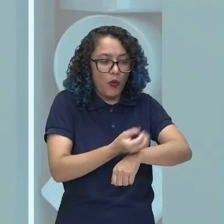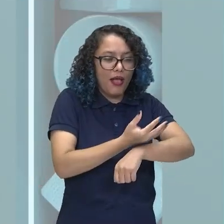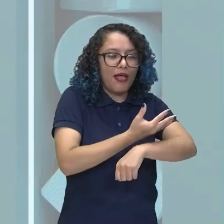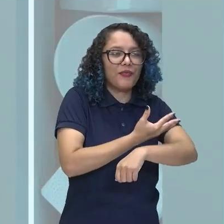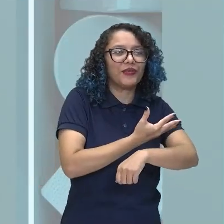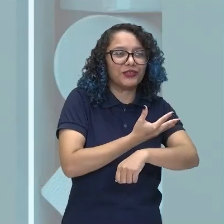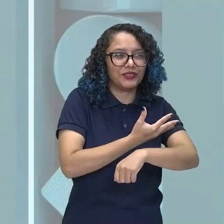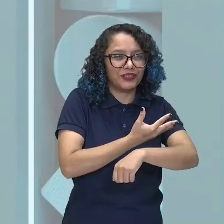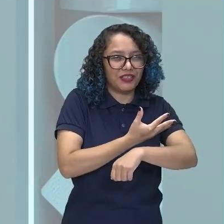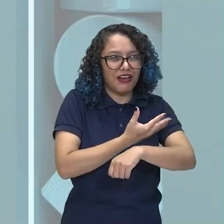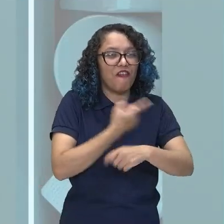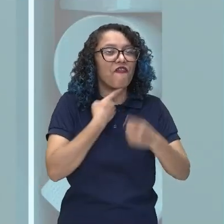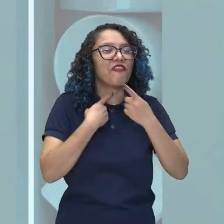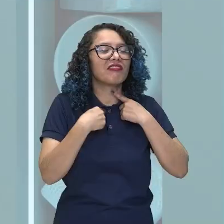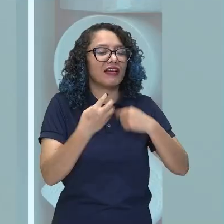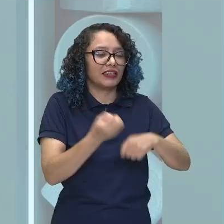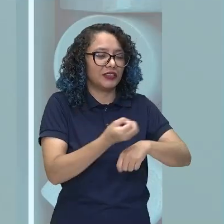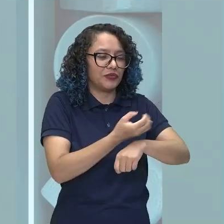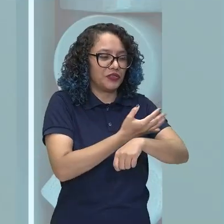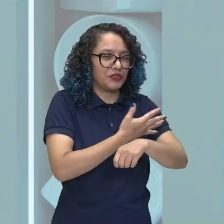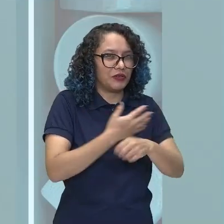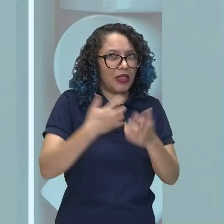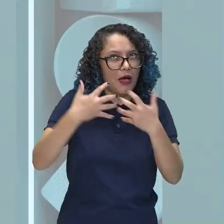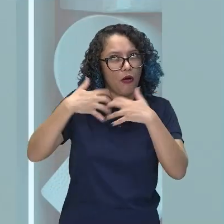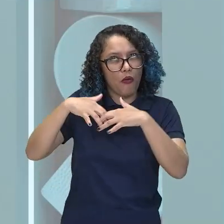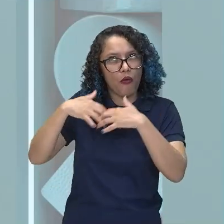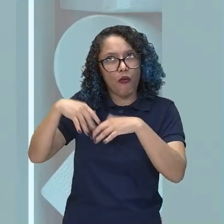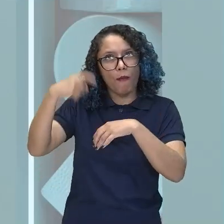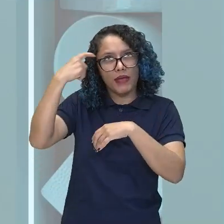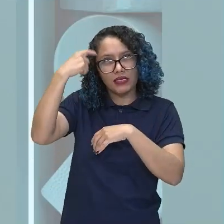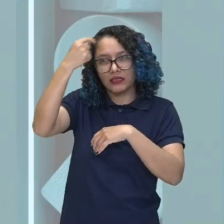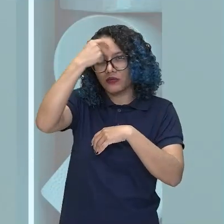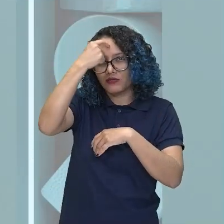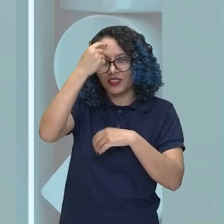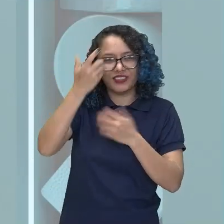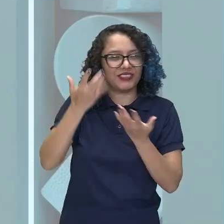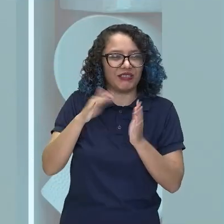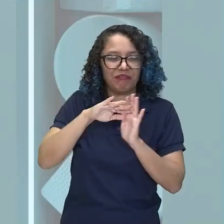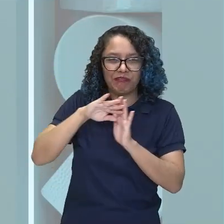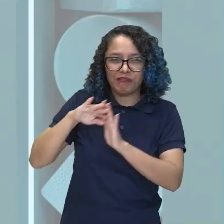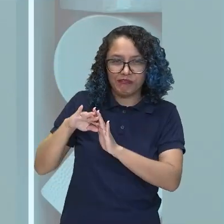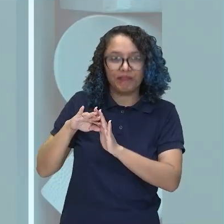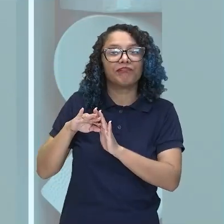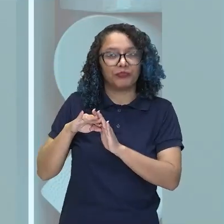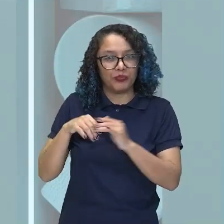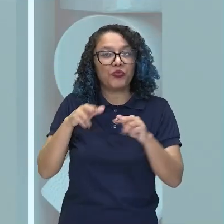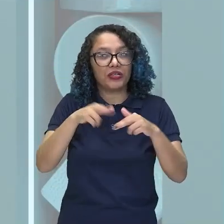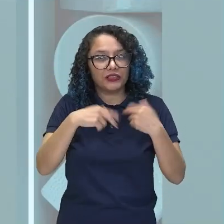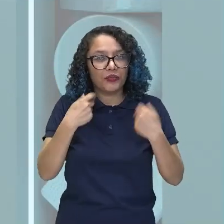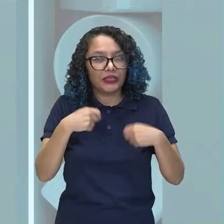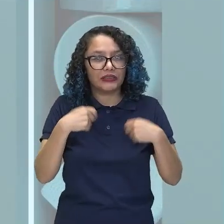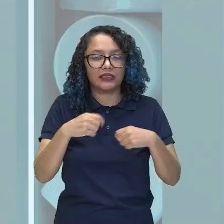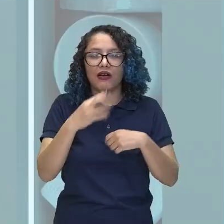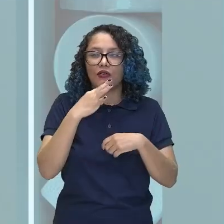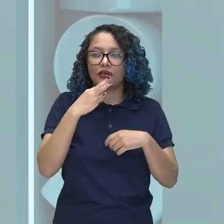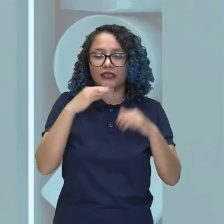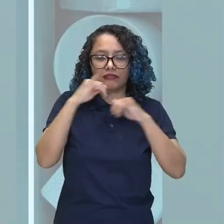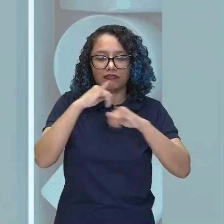emocional. Então, é necessário a gente conhecer essas propagandas para que a gente tenha uma